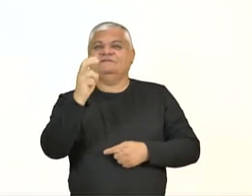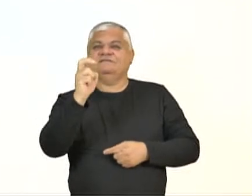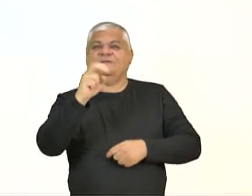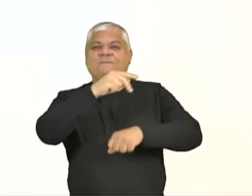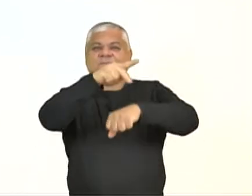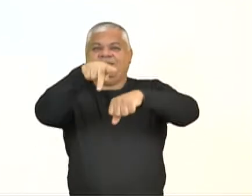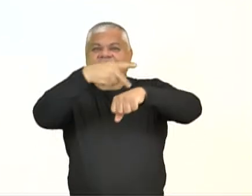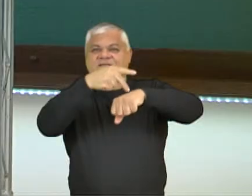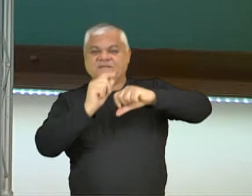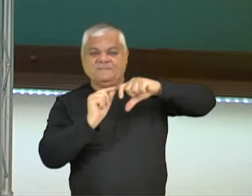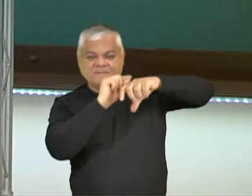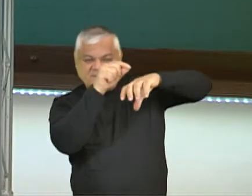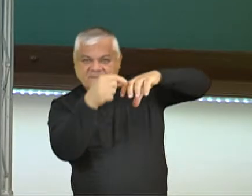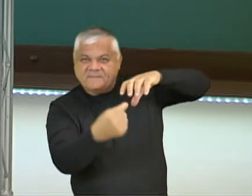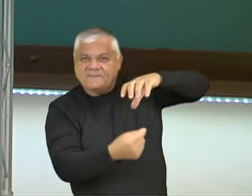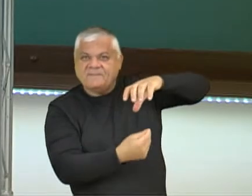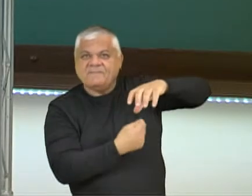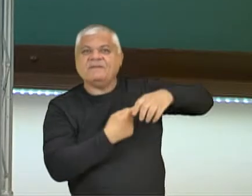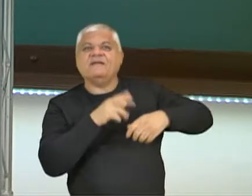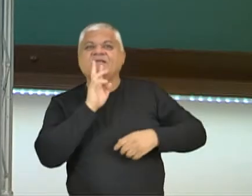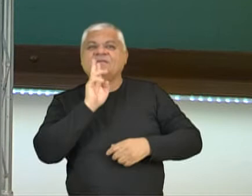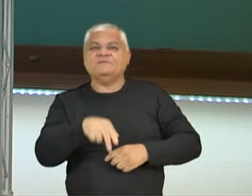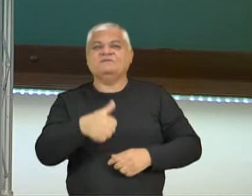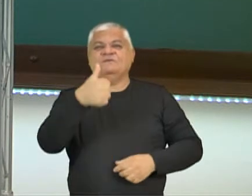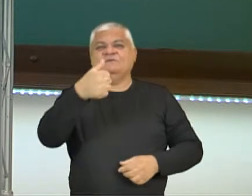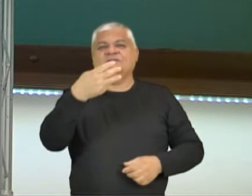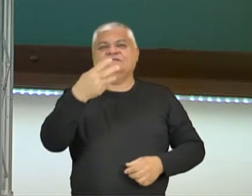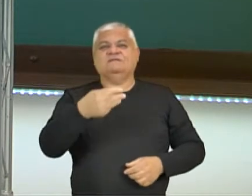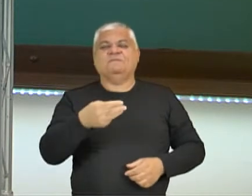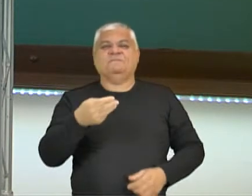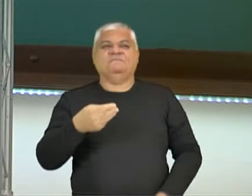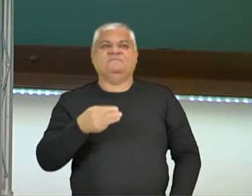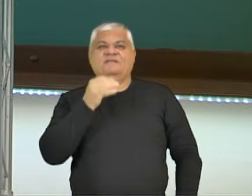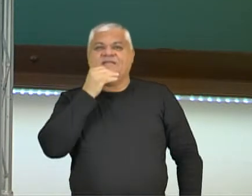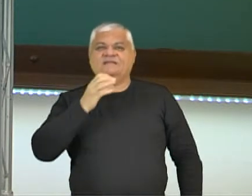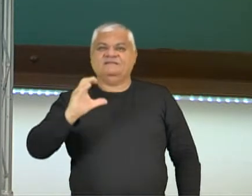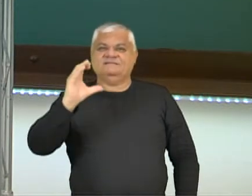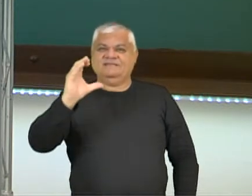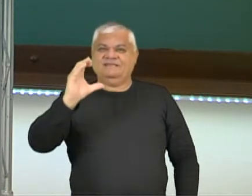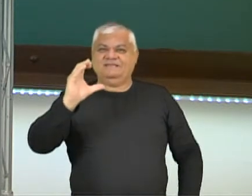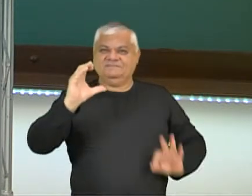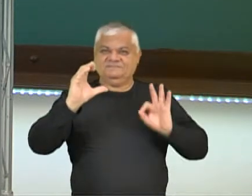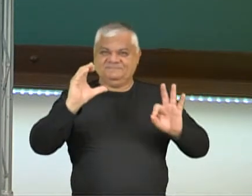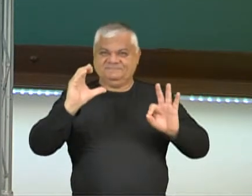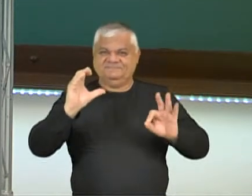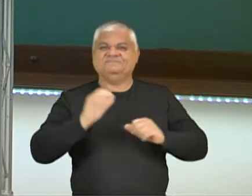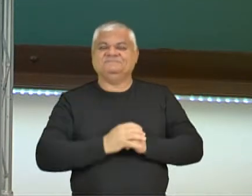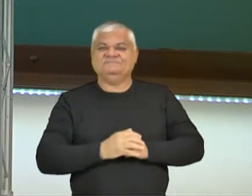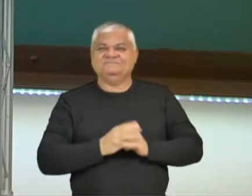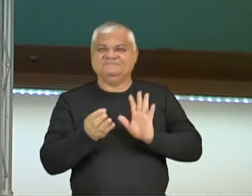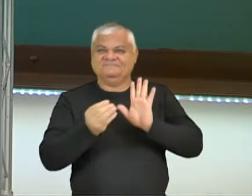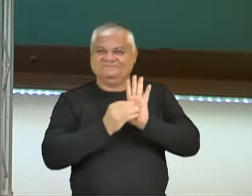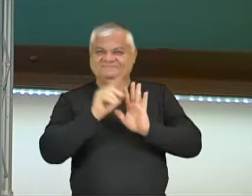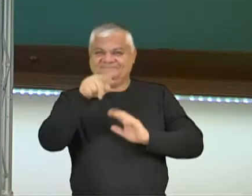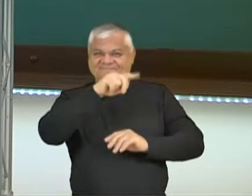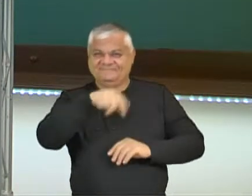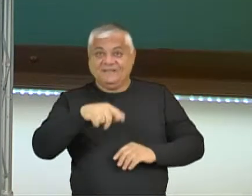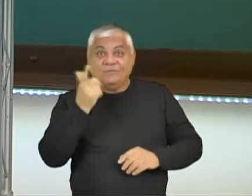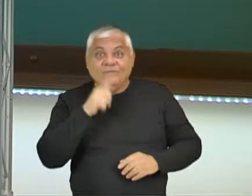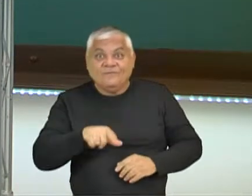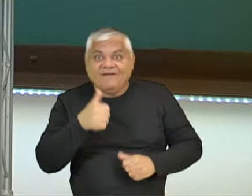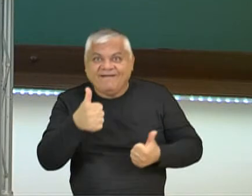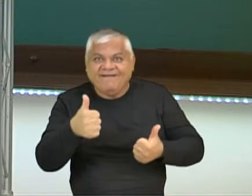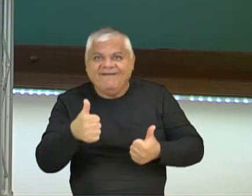135 países. Então, resposta certa aqui, ó. Letra C. Foi essa que você marcou?